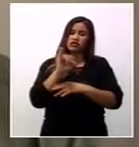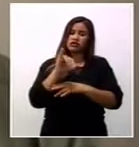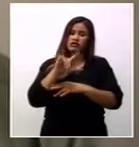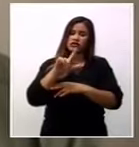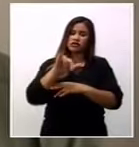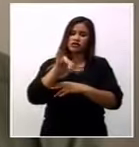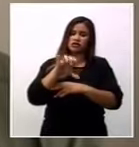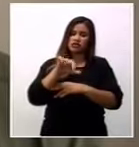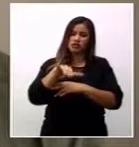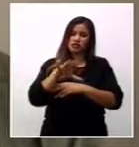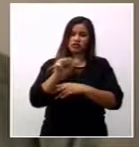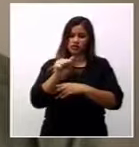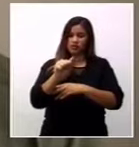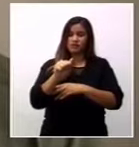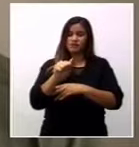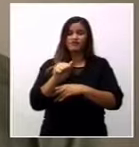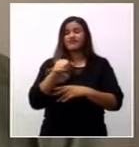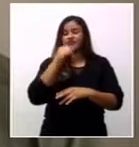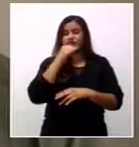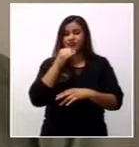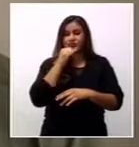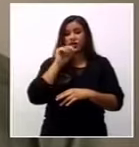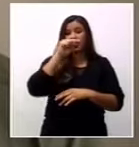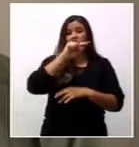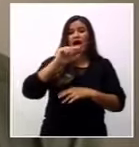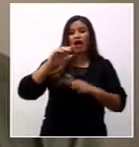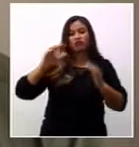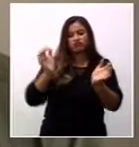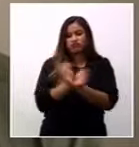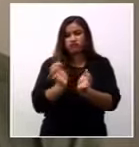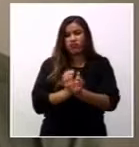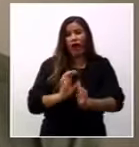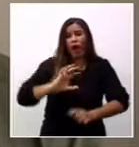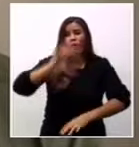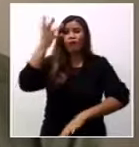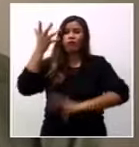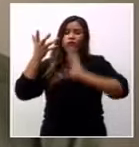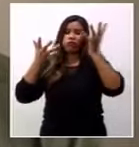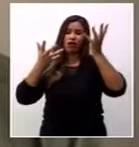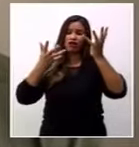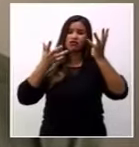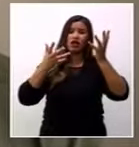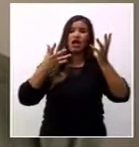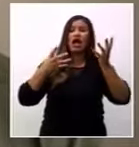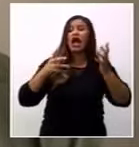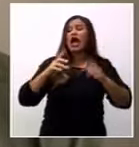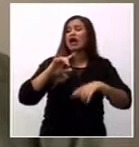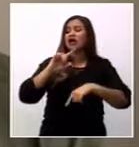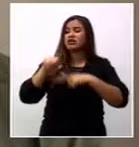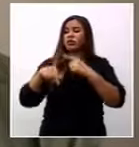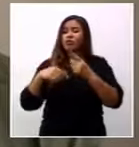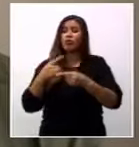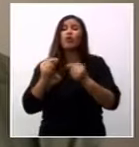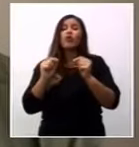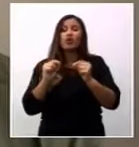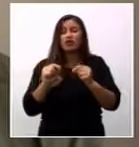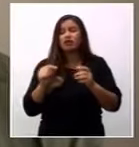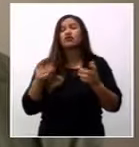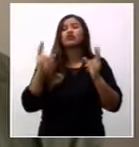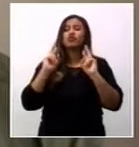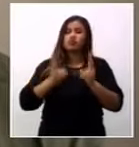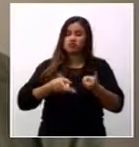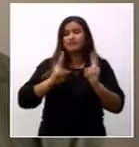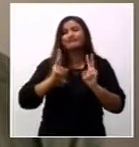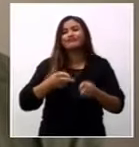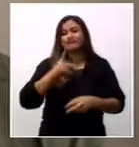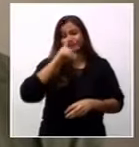anterior, depois de sofrer um desastre, por exemplo, ela continua vulnerável, né? Então, quando a gente fala em resiliência, a